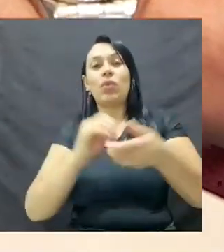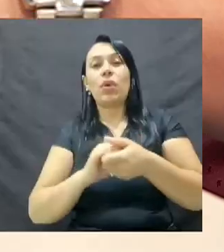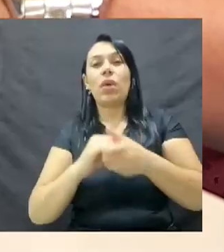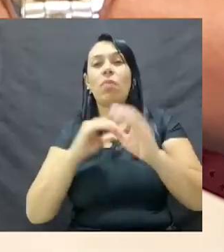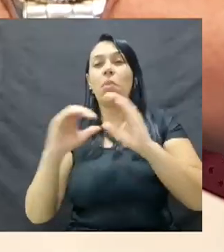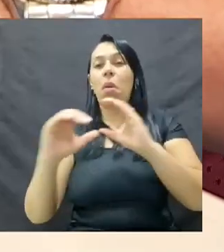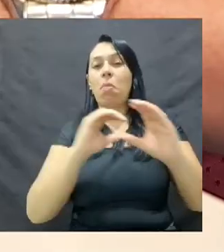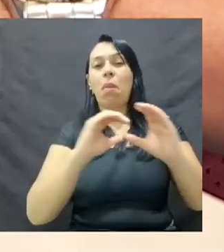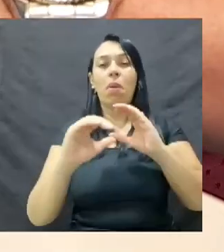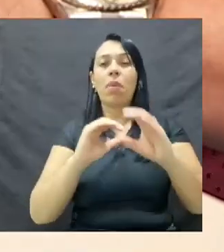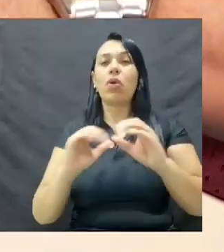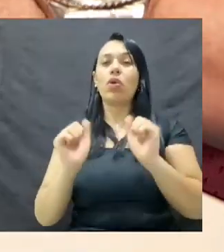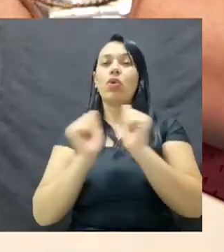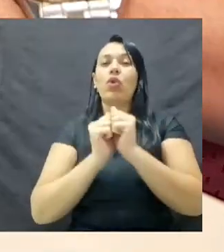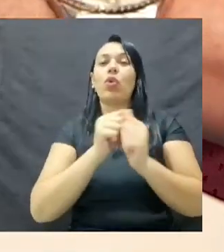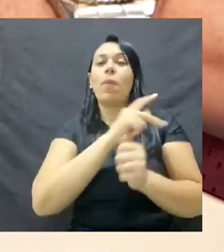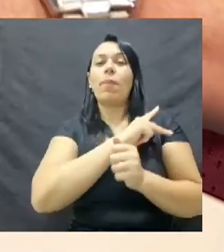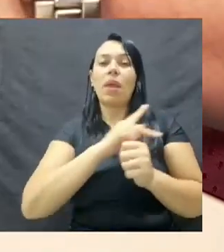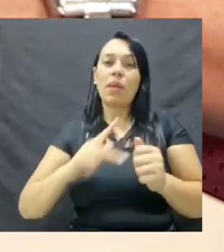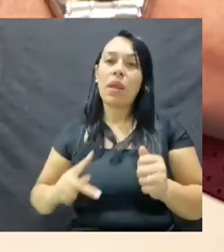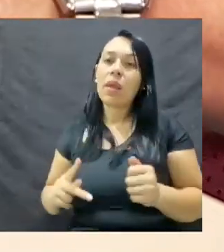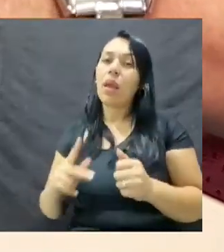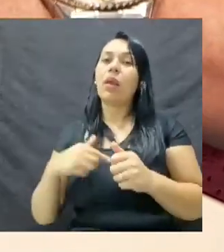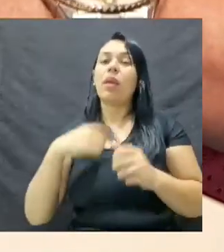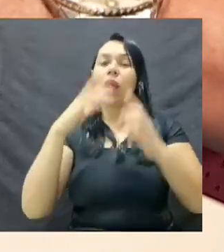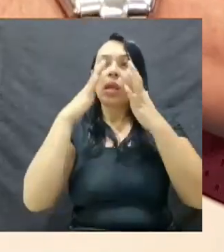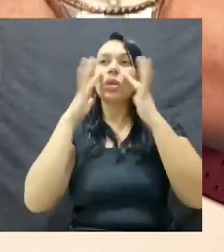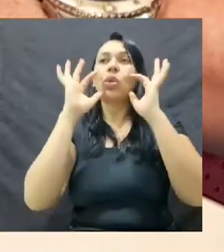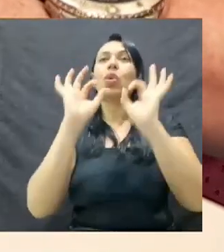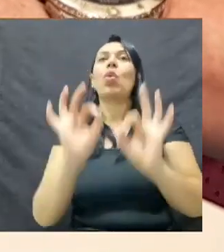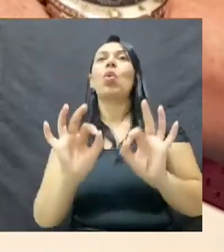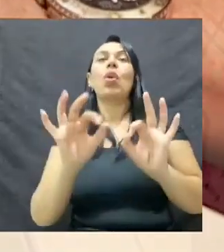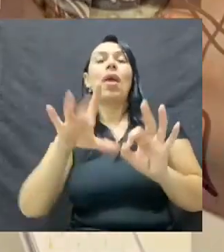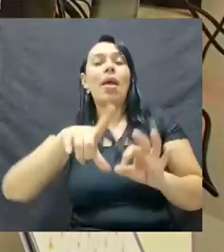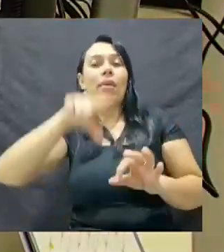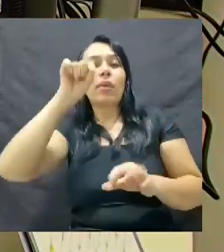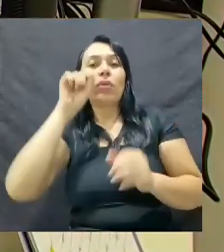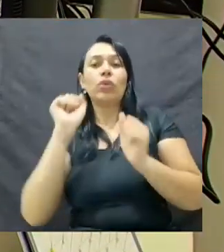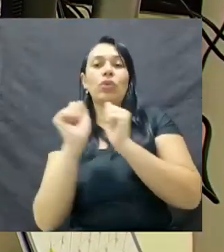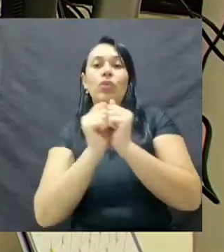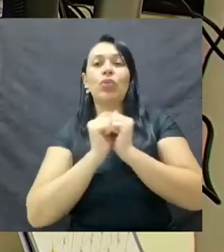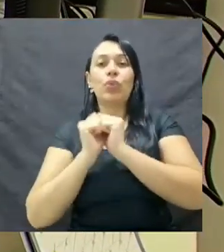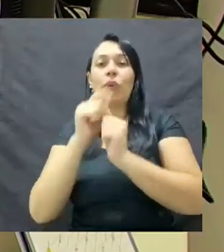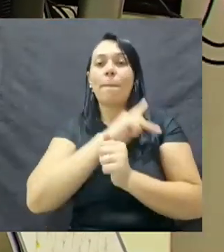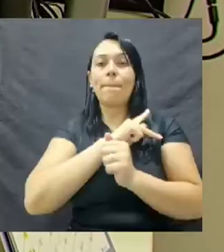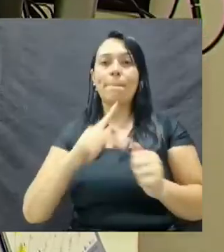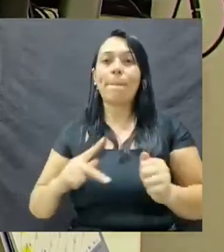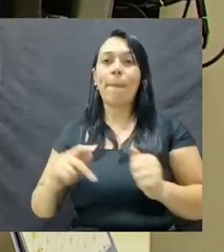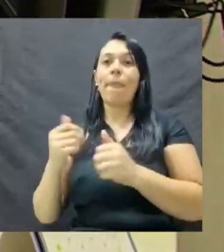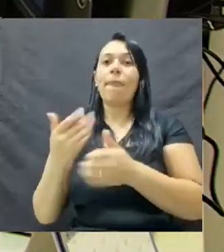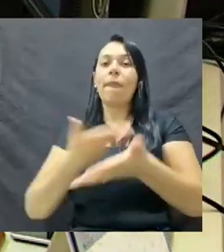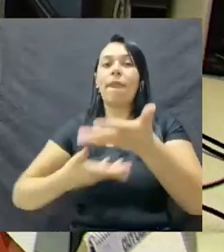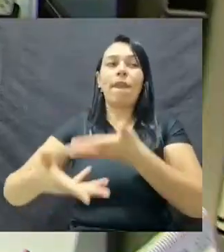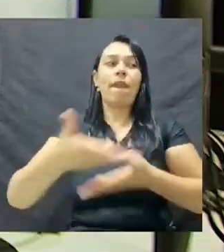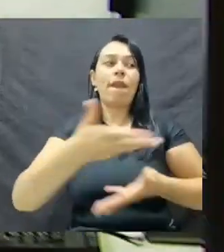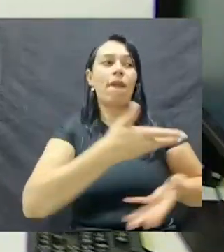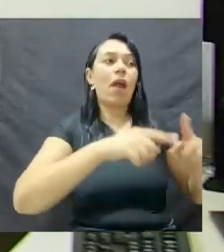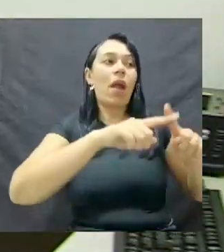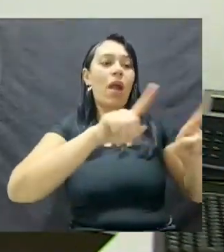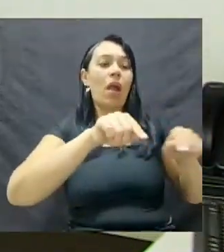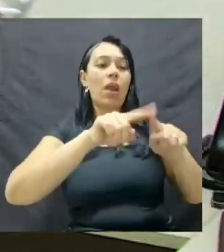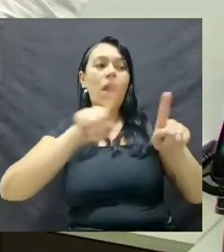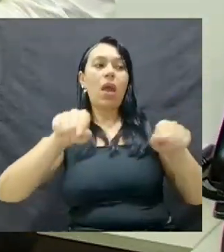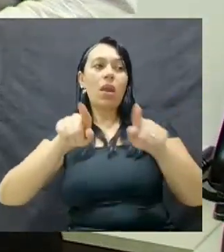sabe? Centraliza as decisões, conversa junto com a presidência, em conjunto com os outros setores, sabe? Então, assim, a gente está